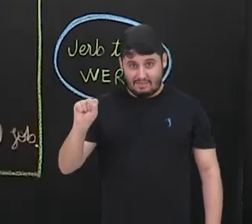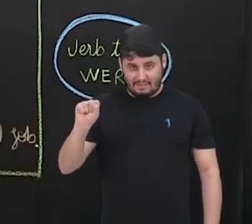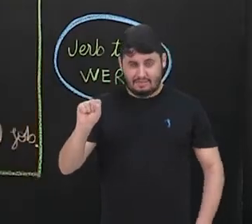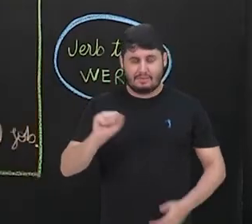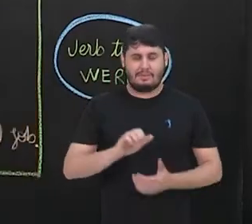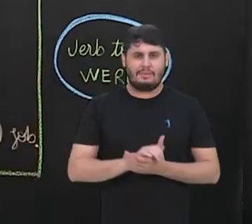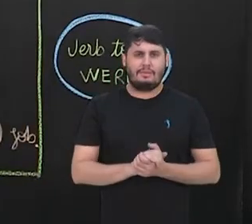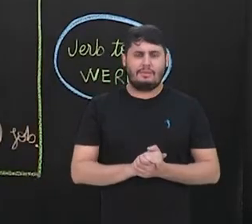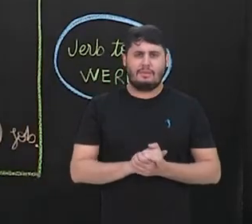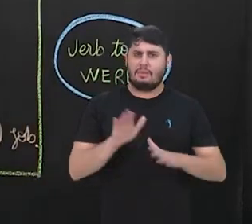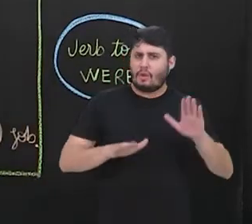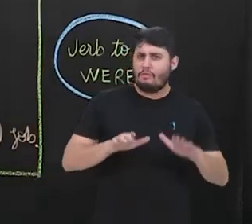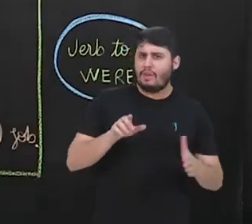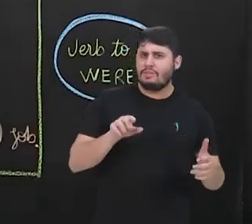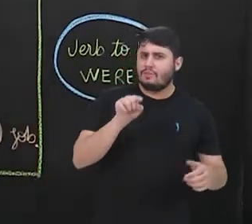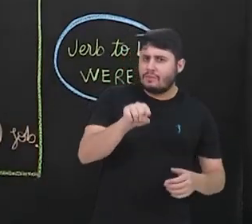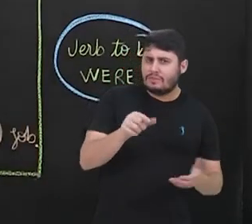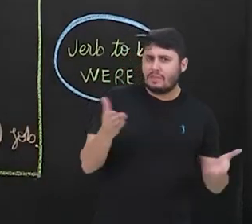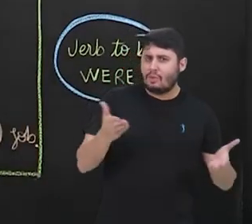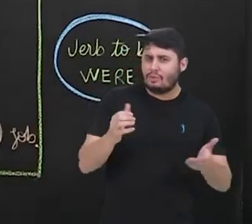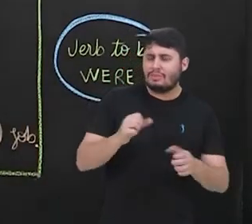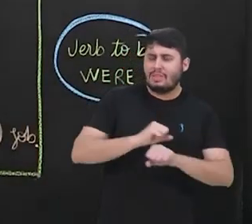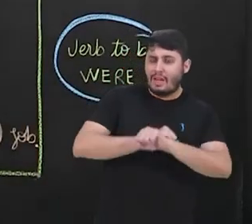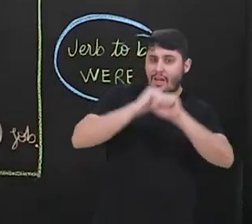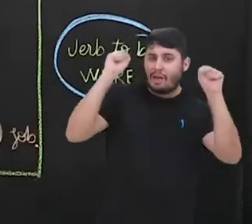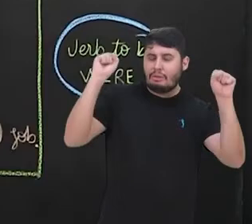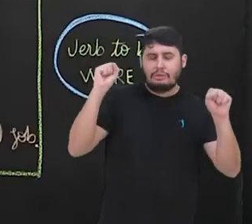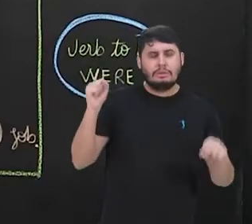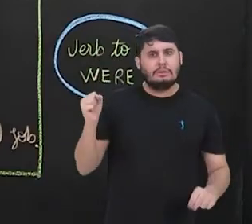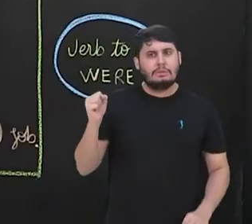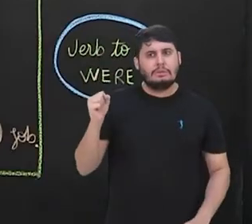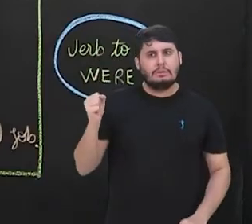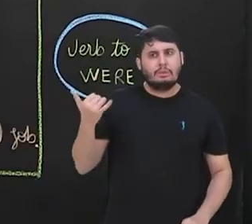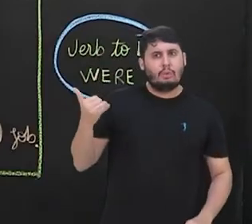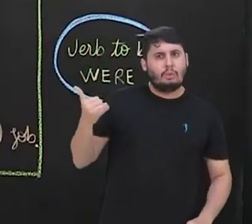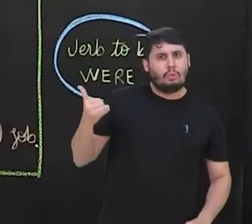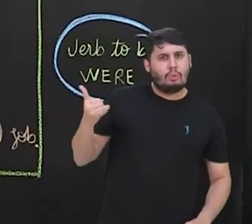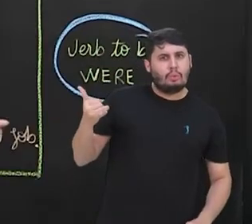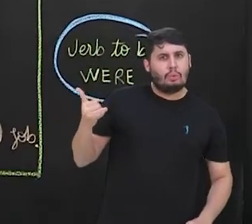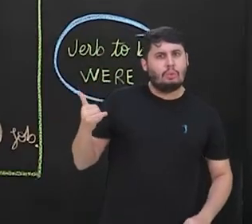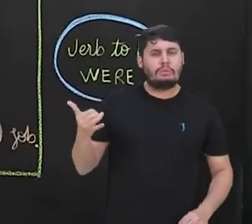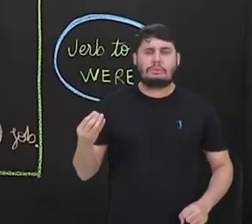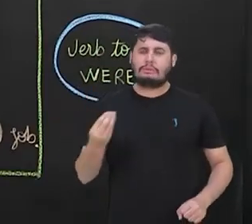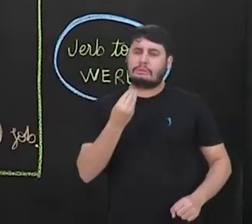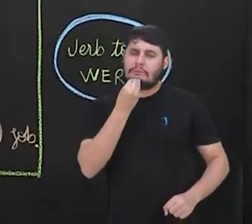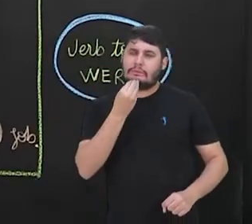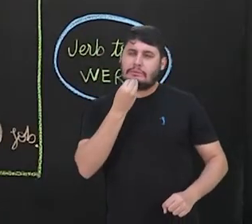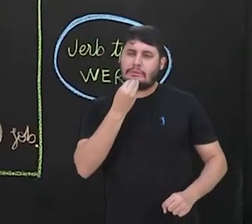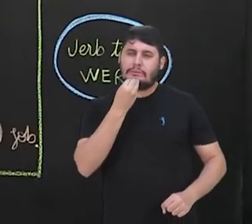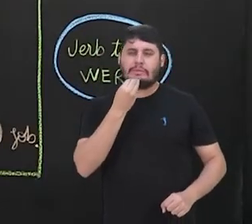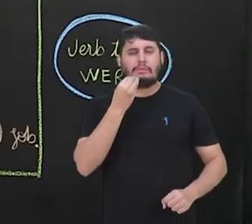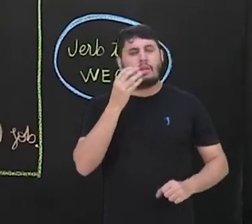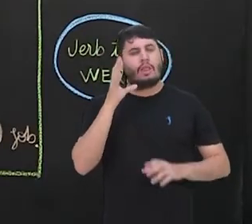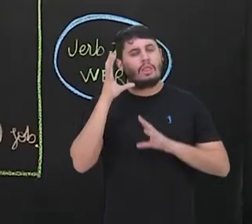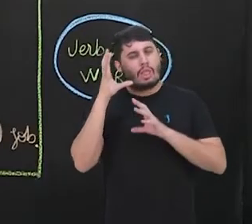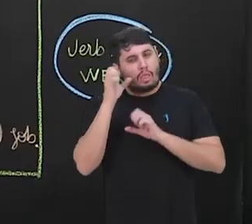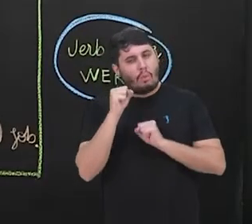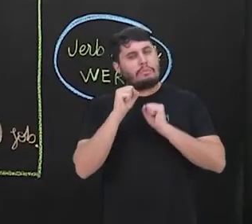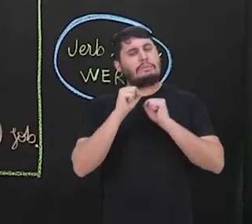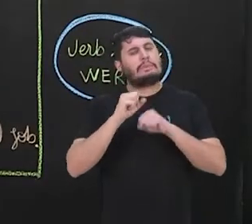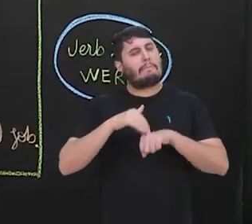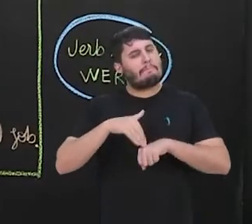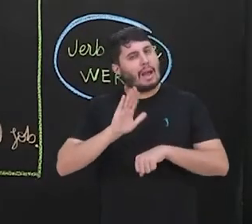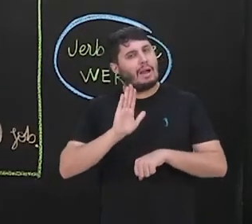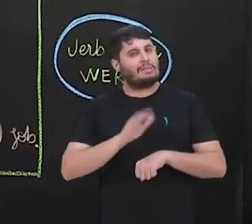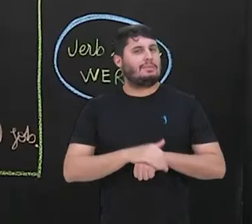Por acaso hoje de manhã, quando tocou o despertador, você pensou: ai, se eu pudesse dormir um pouco mais?